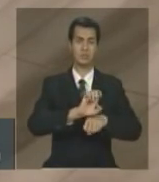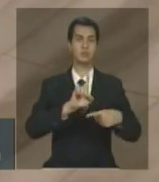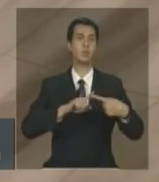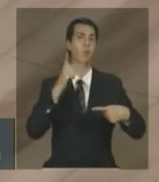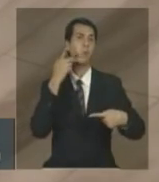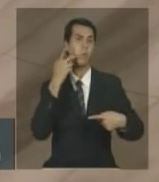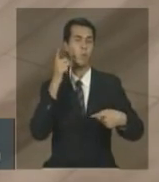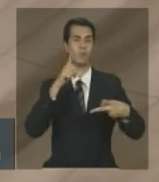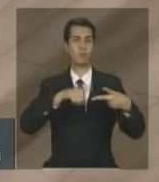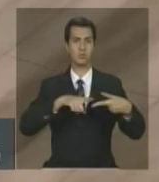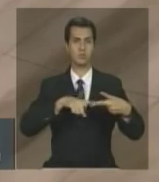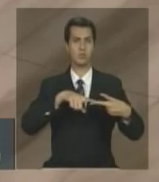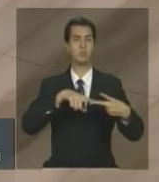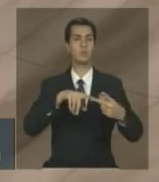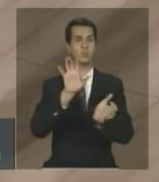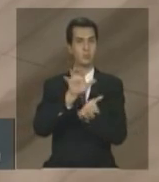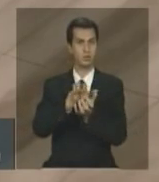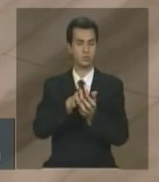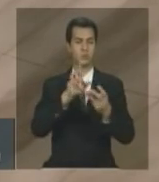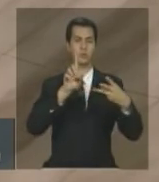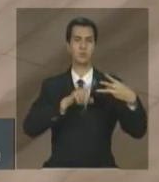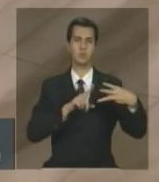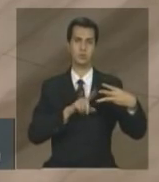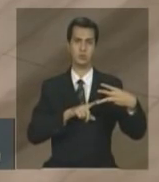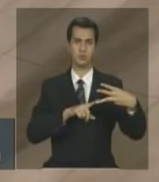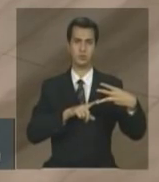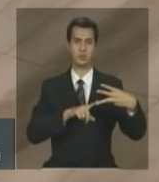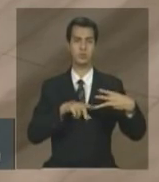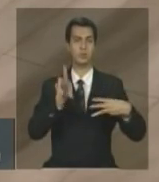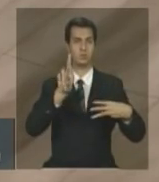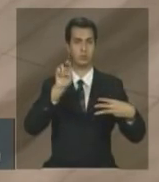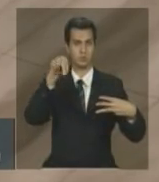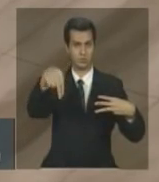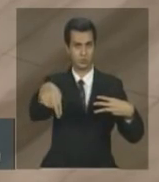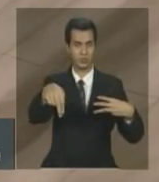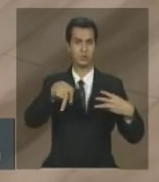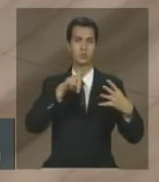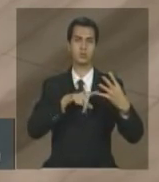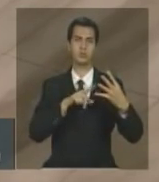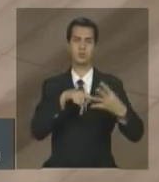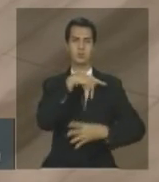do Ceará, Pernambuco,